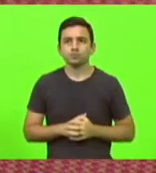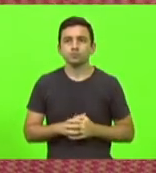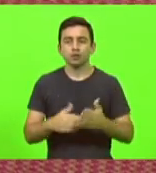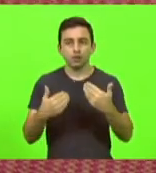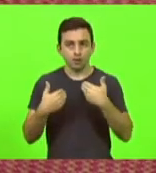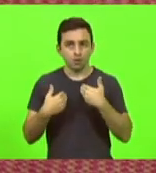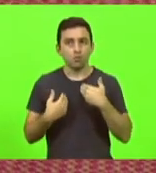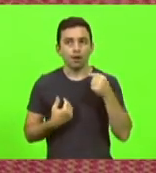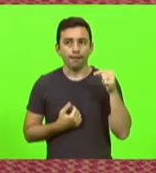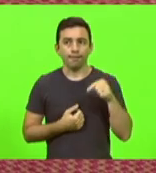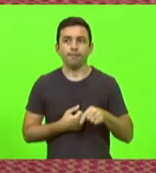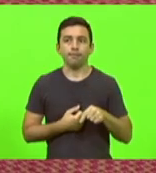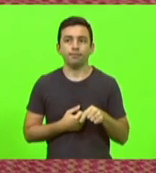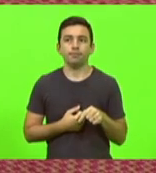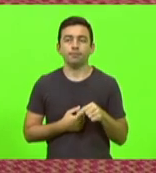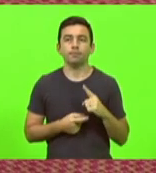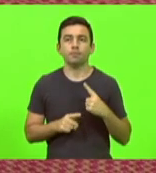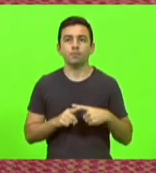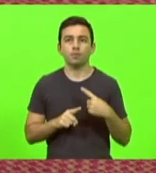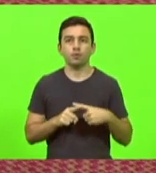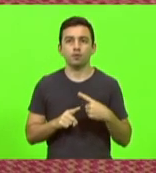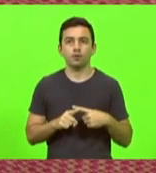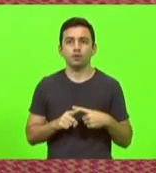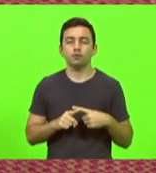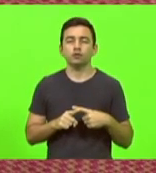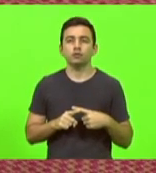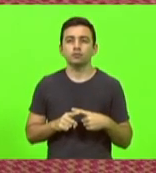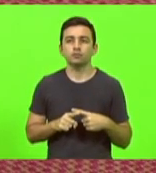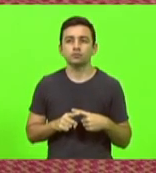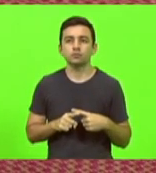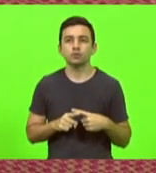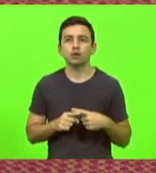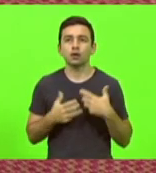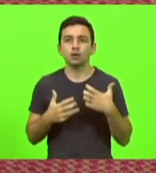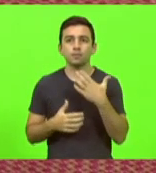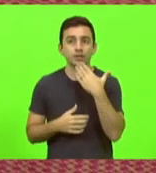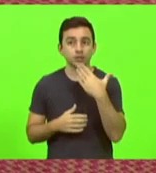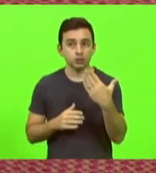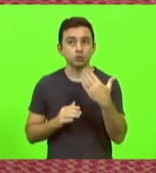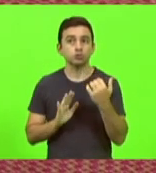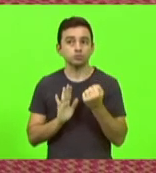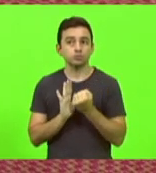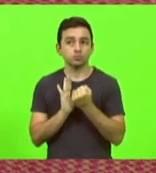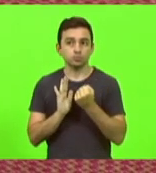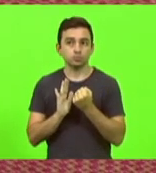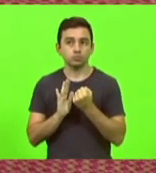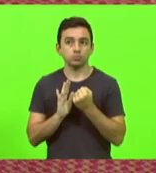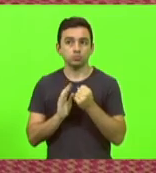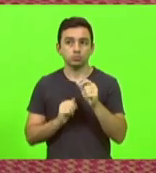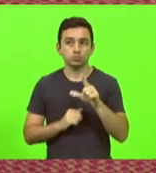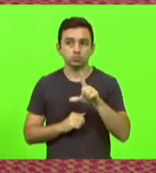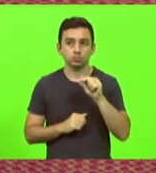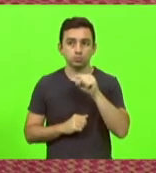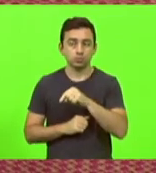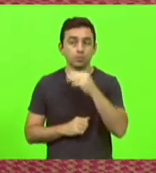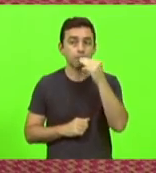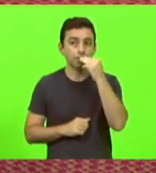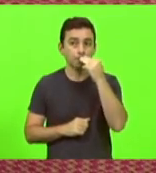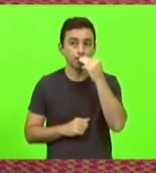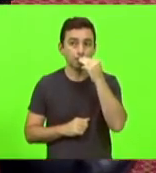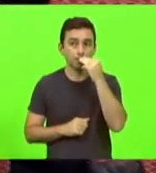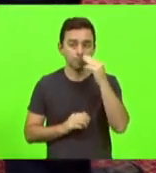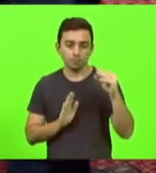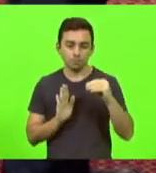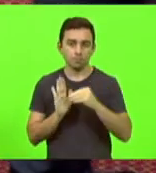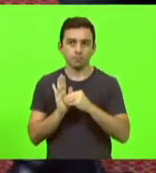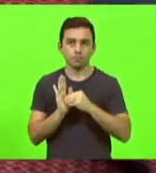aqui nessa tribuna para pedir o registro da candidatura do eminente deputado Moacir Sopelsa para